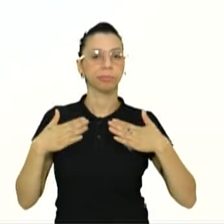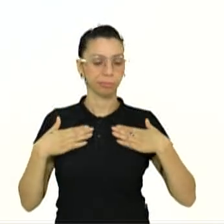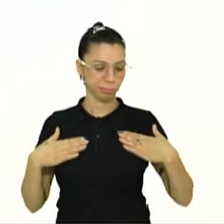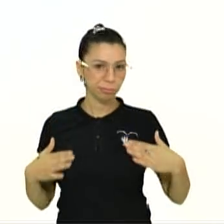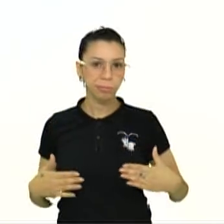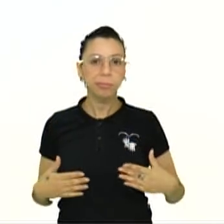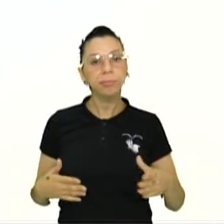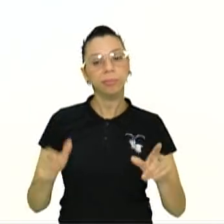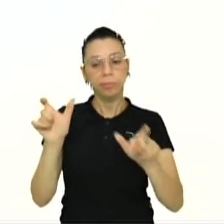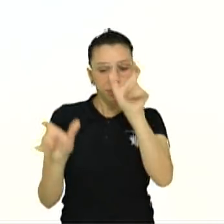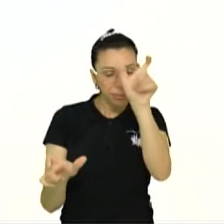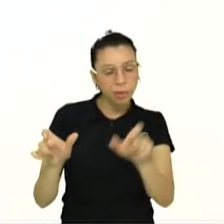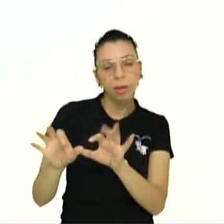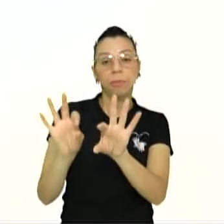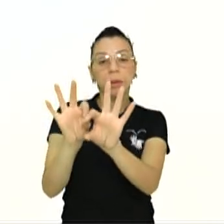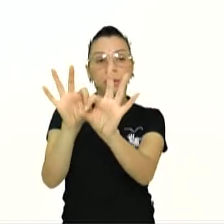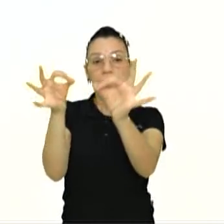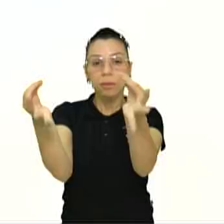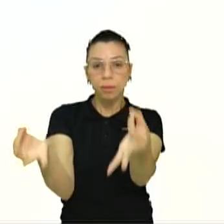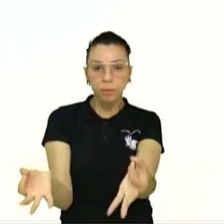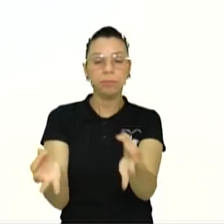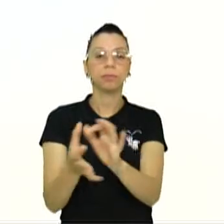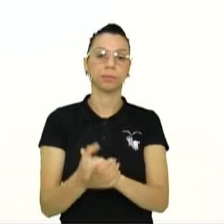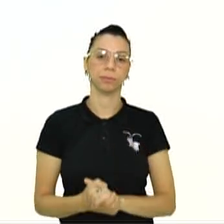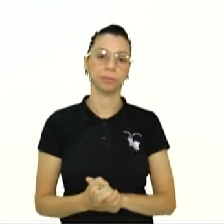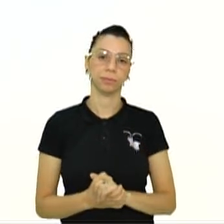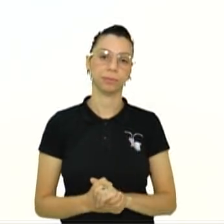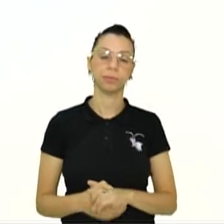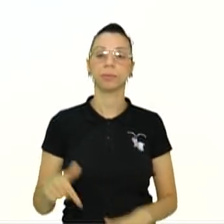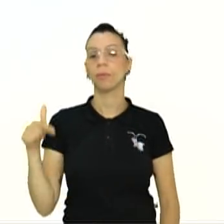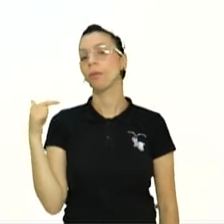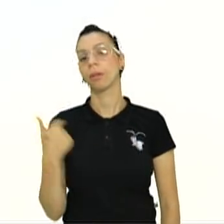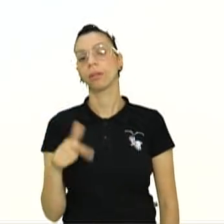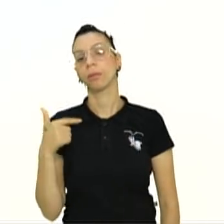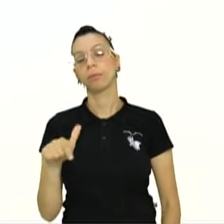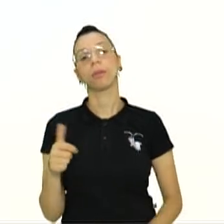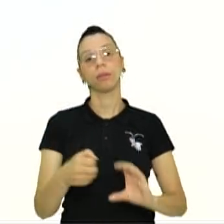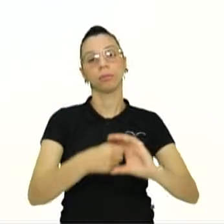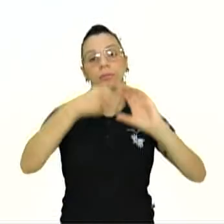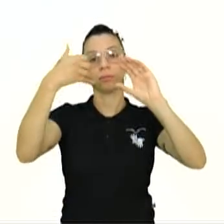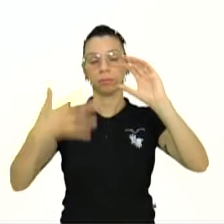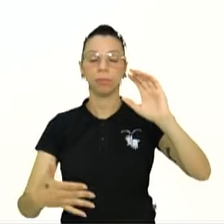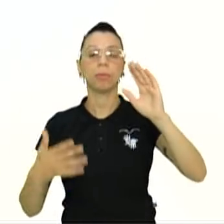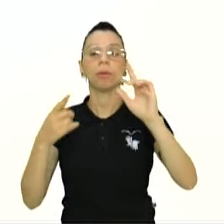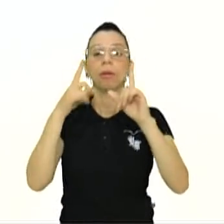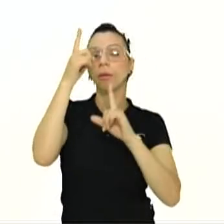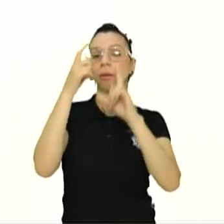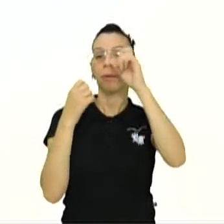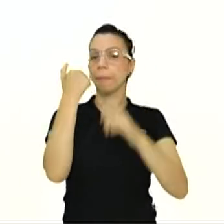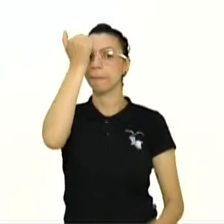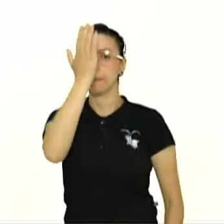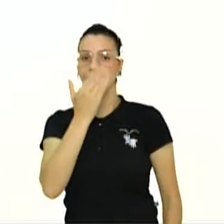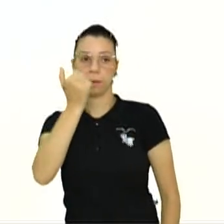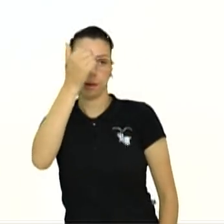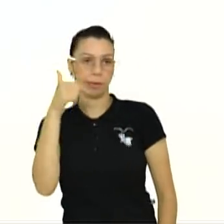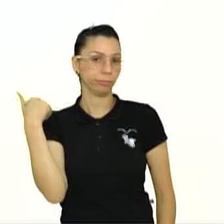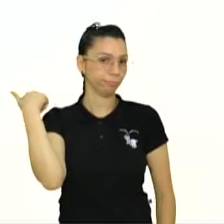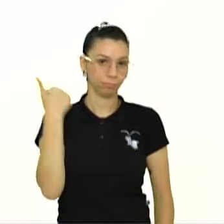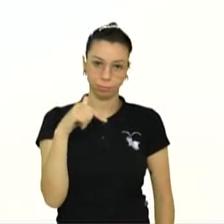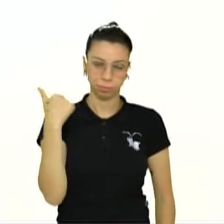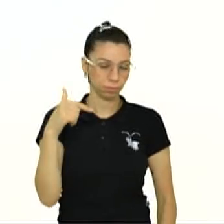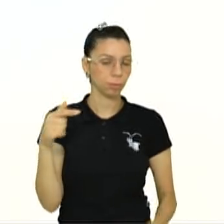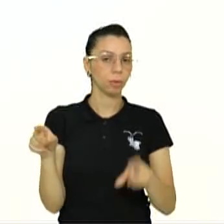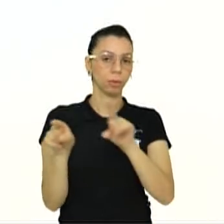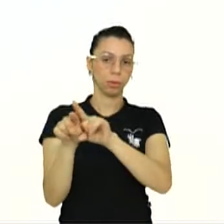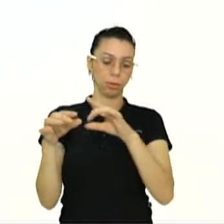nos seus personagens. Eles não têm uma característica da maquiagem, o seu